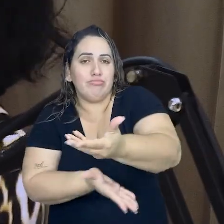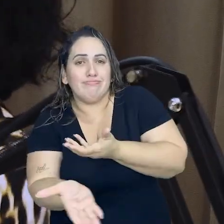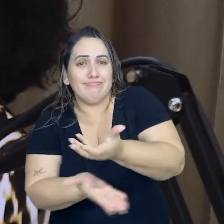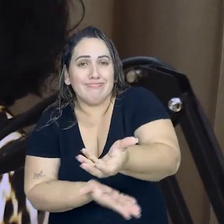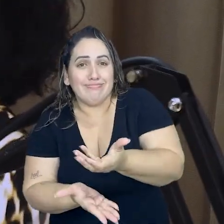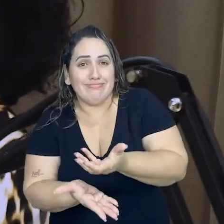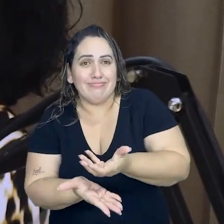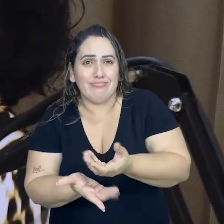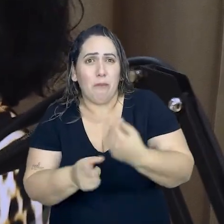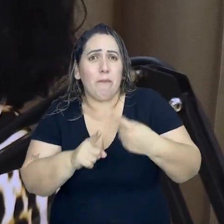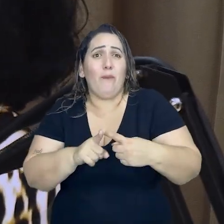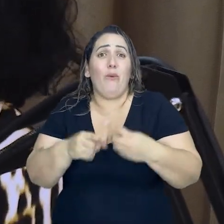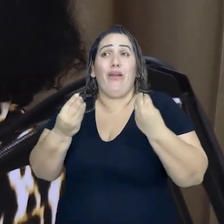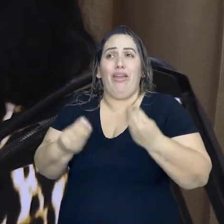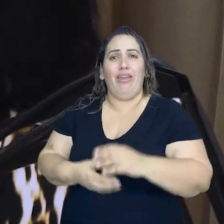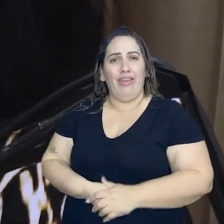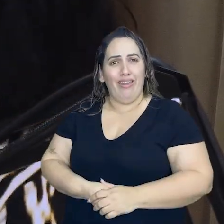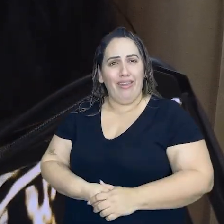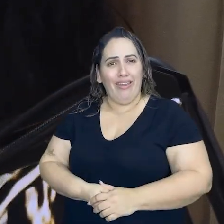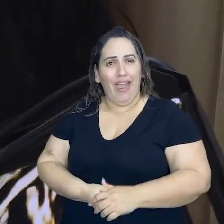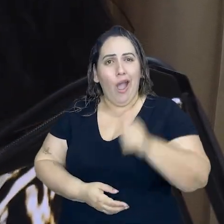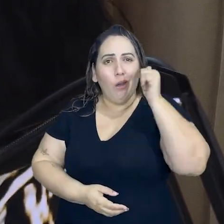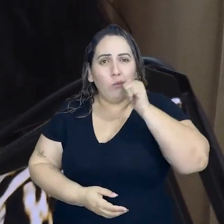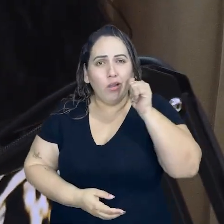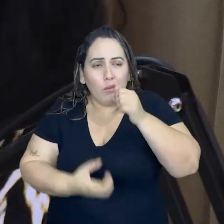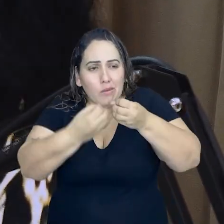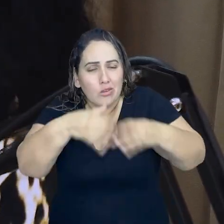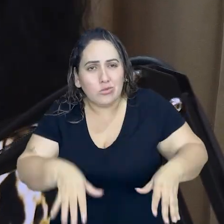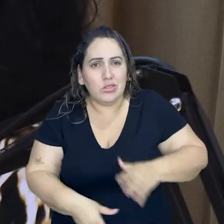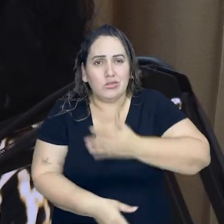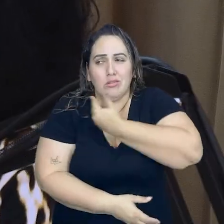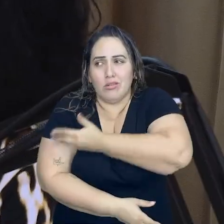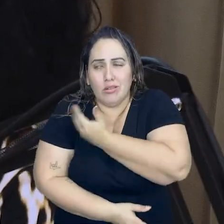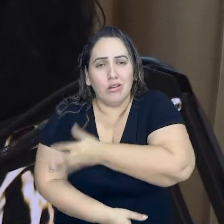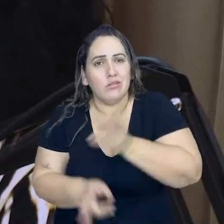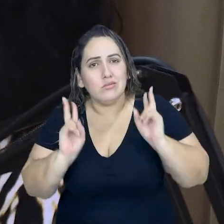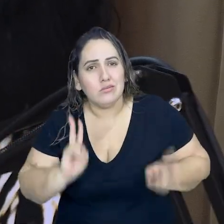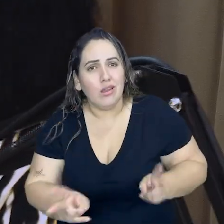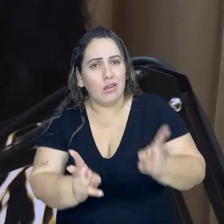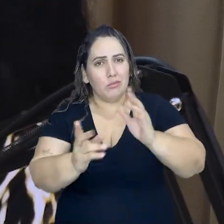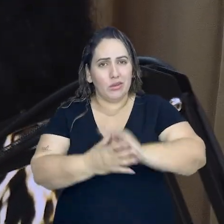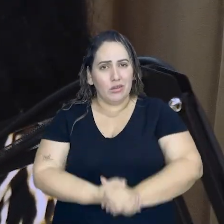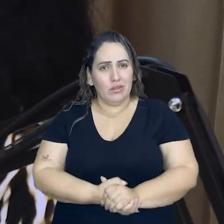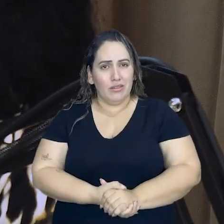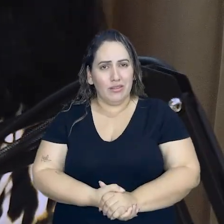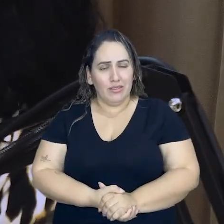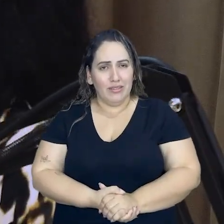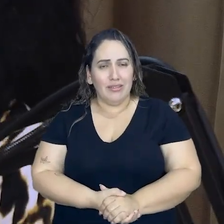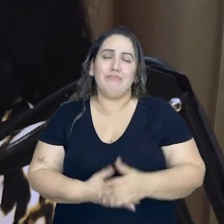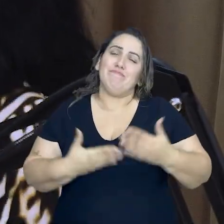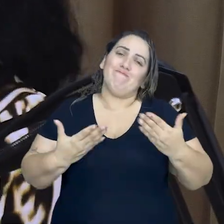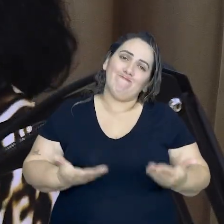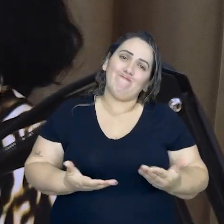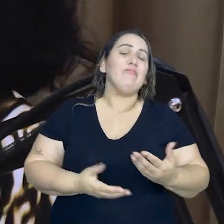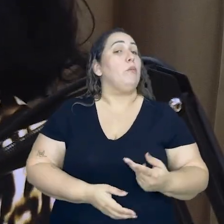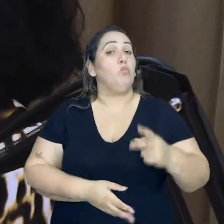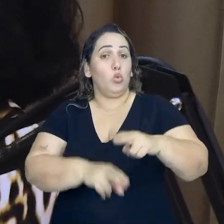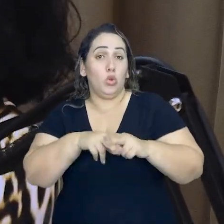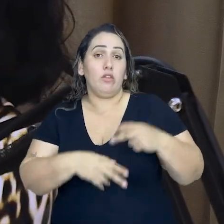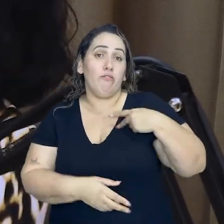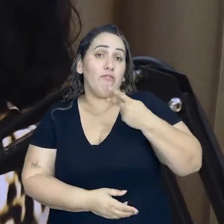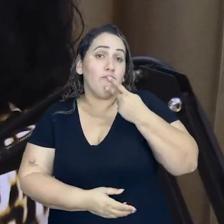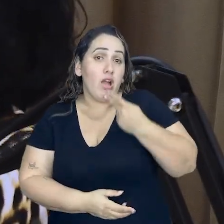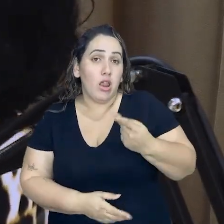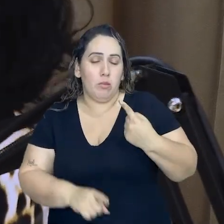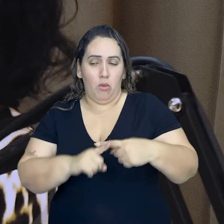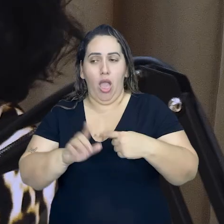no registro de candidatura que faz parte de uma cota. Você não precisa saber assim, quando eu receber, eu vou saber